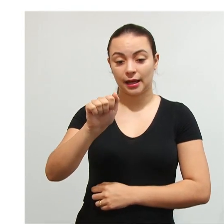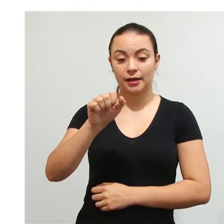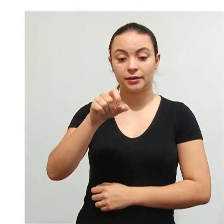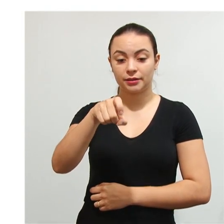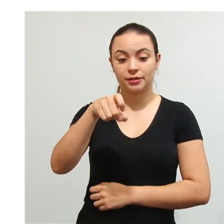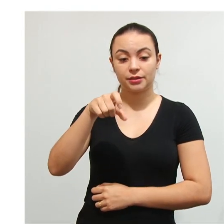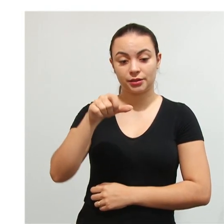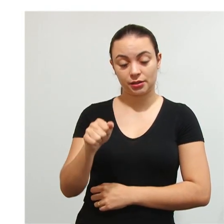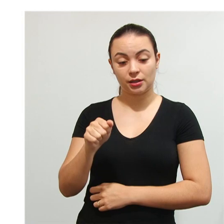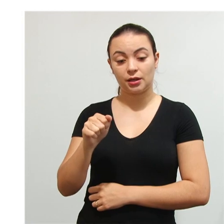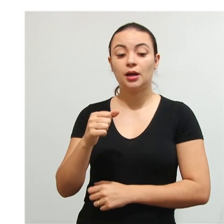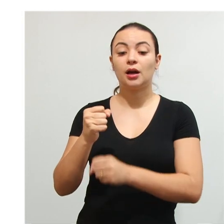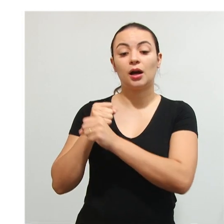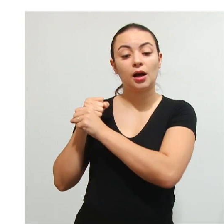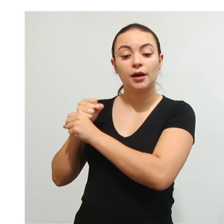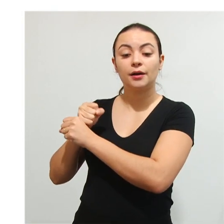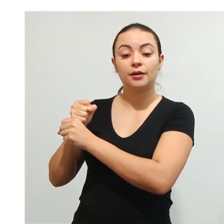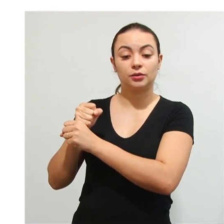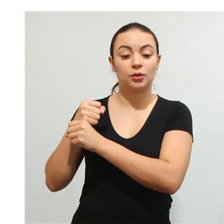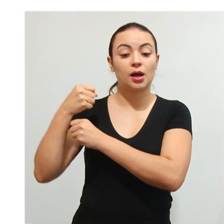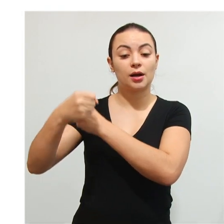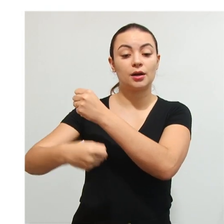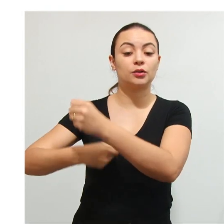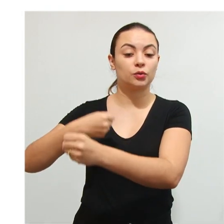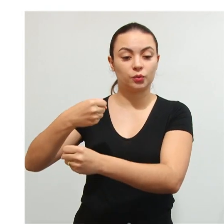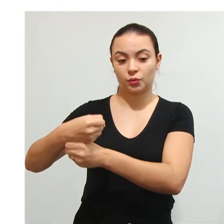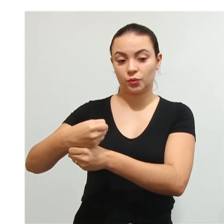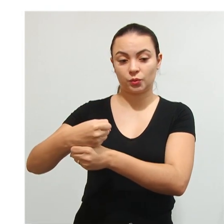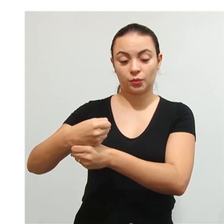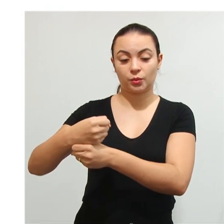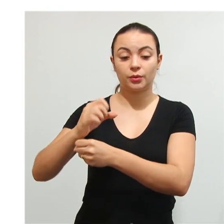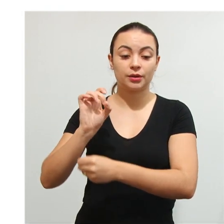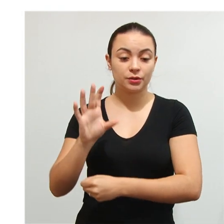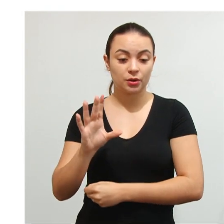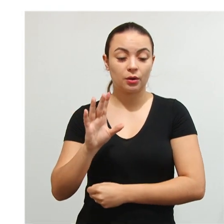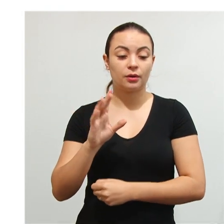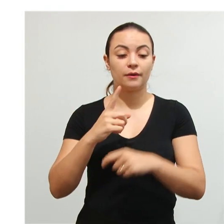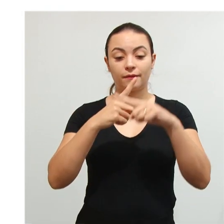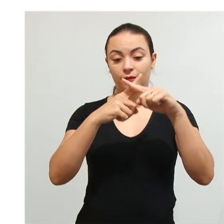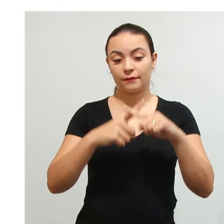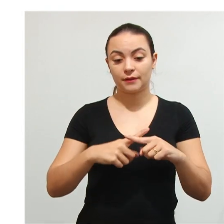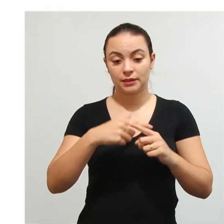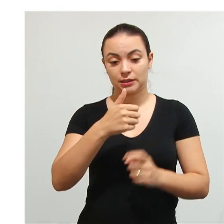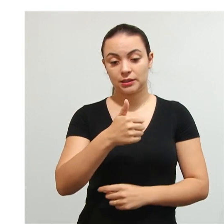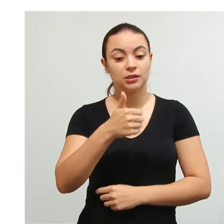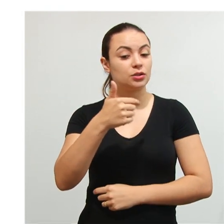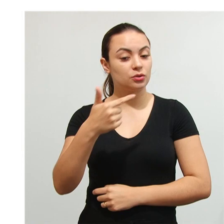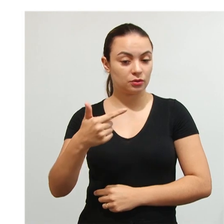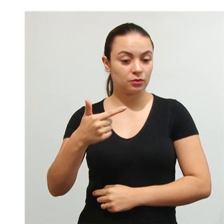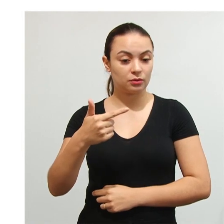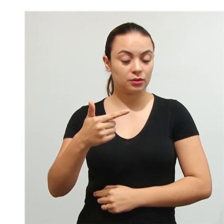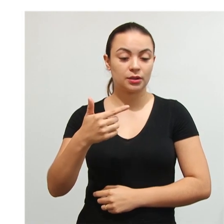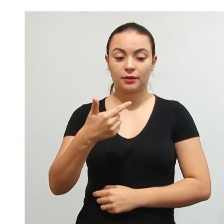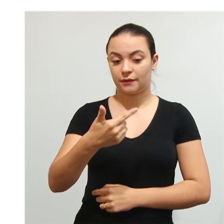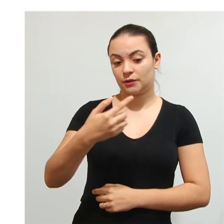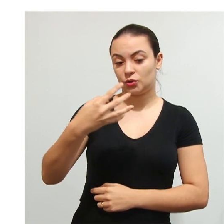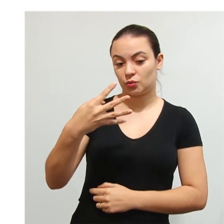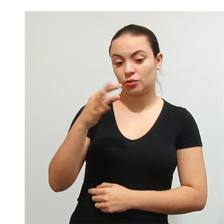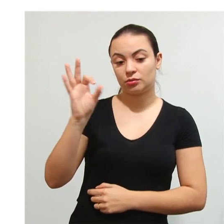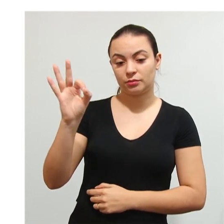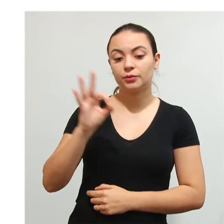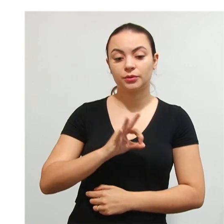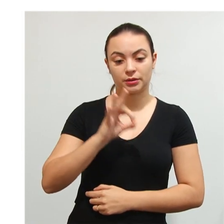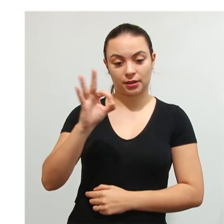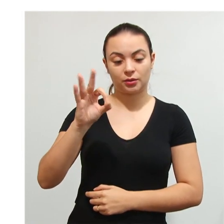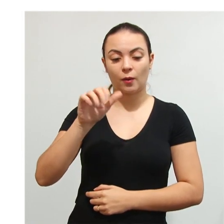fazer a conversão de taxas em juros simples é muito simples se eu tô indo de um período menor para um período maior por exemplo de